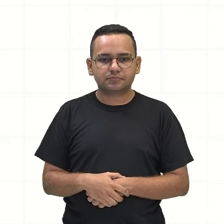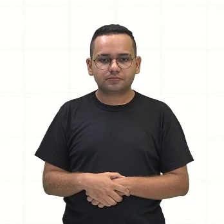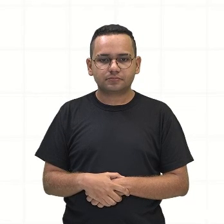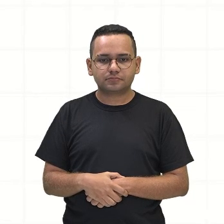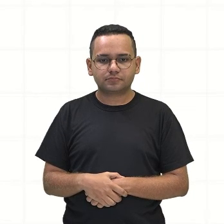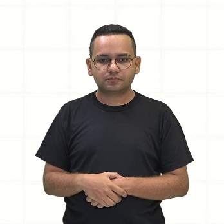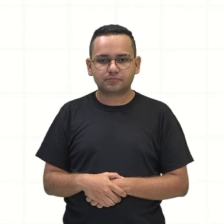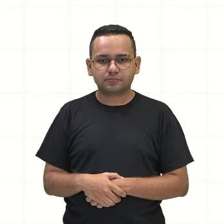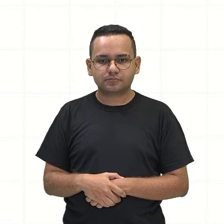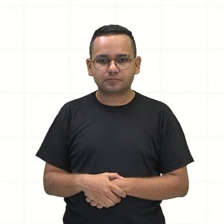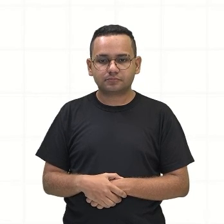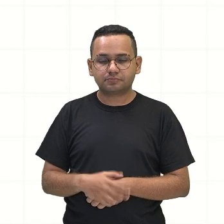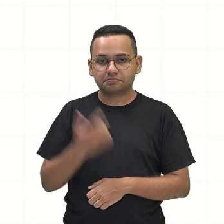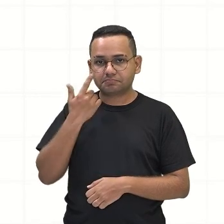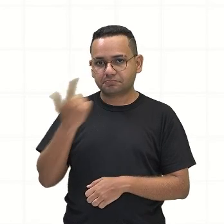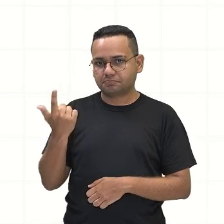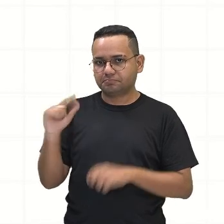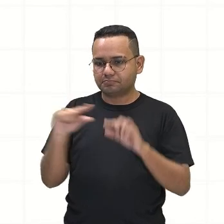Que nós já